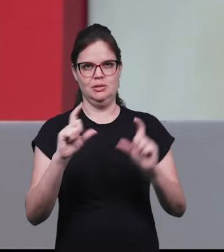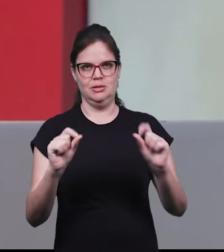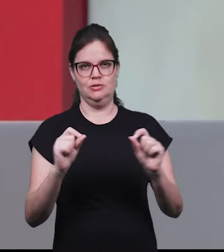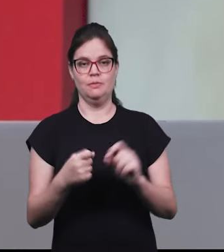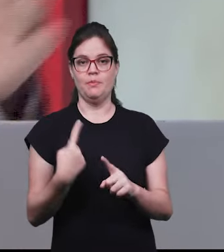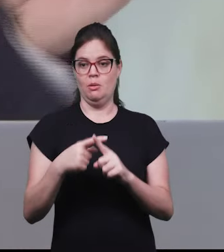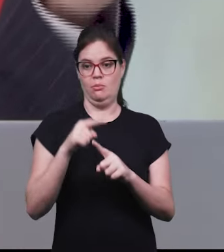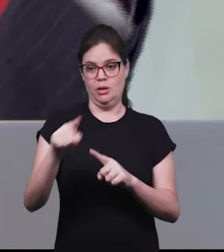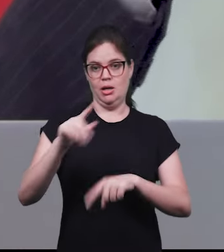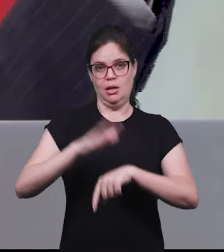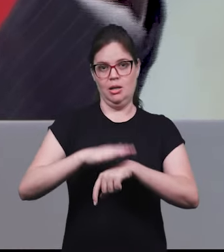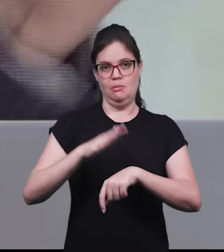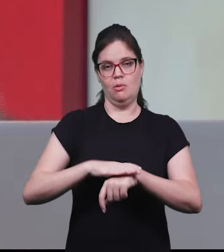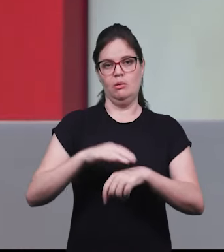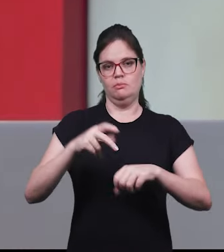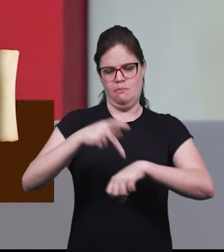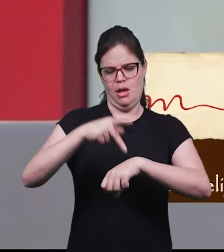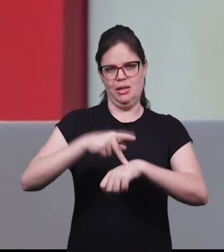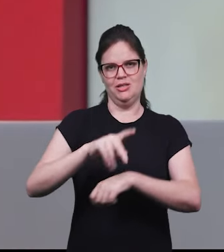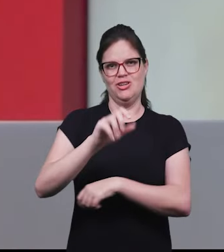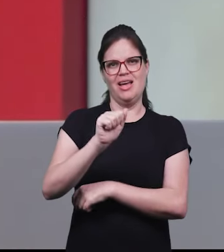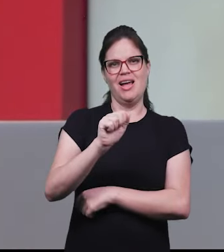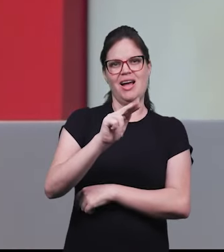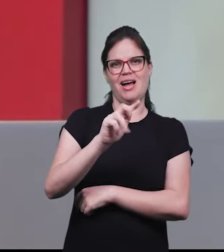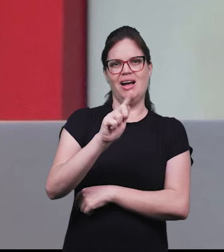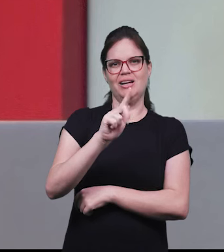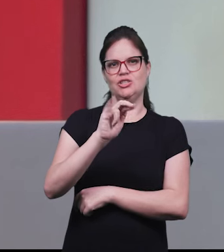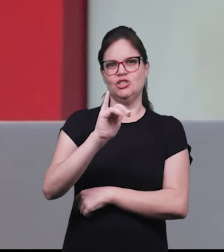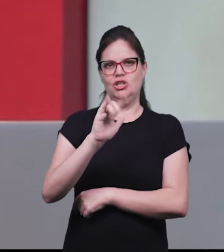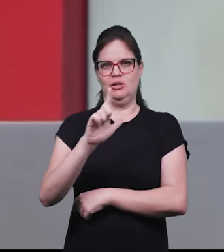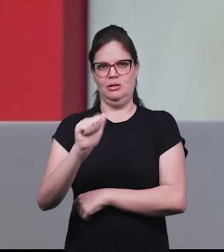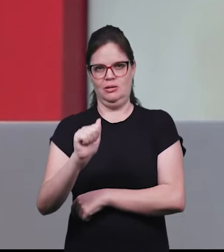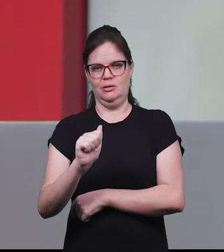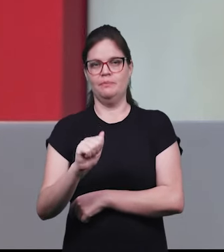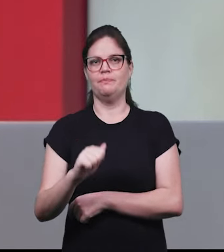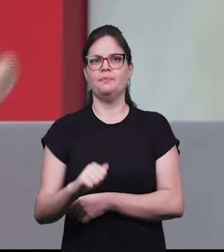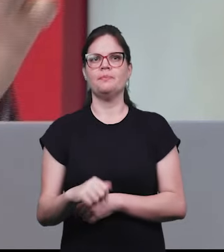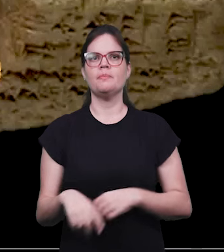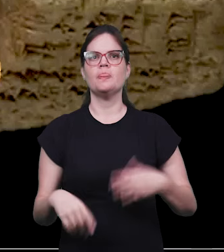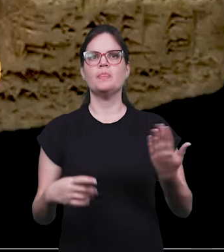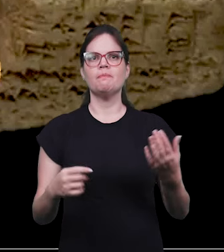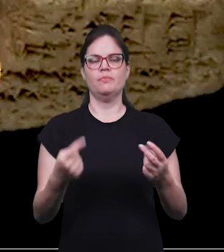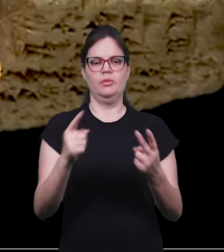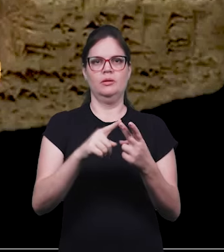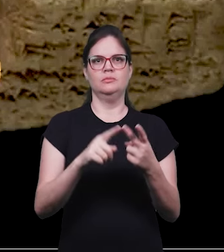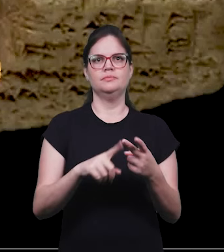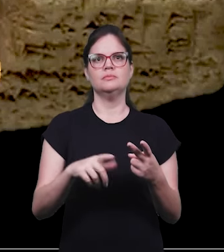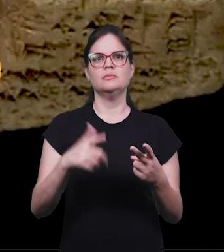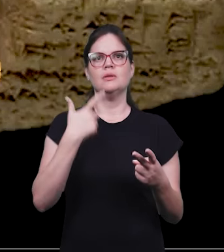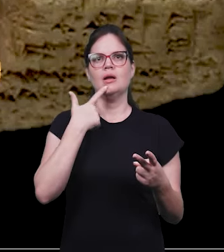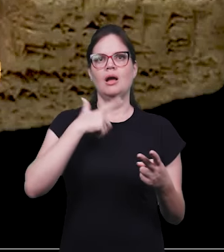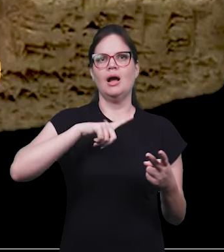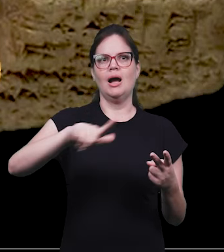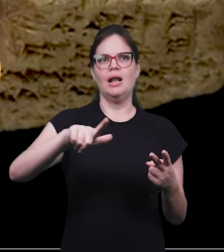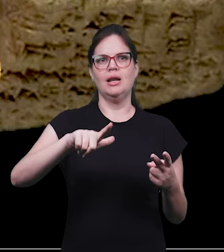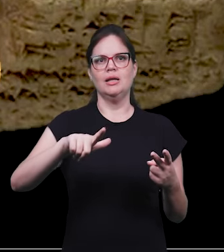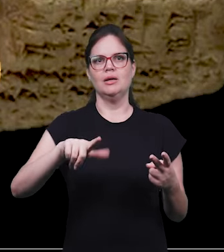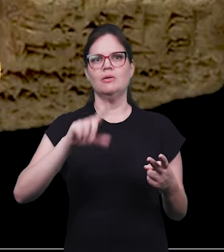ele é feito de argila, né? Esse cilindro é feito de argila. O texto está em acadiano, essa letra é